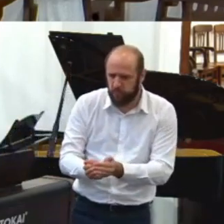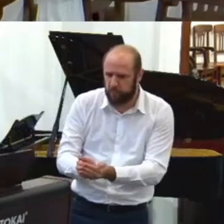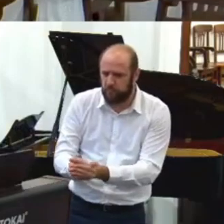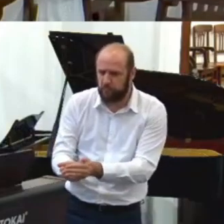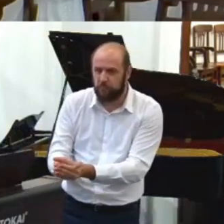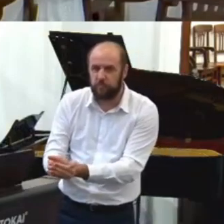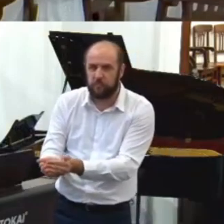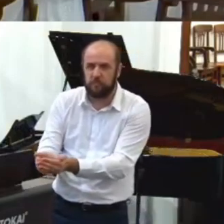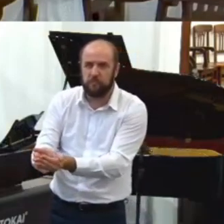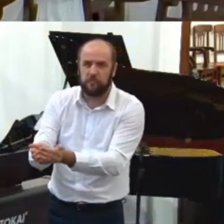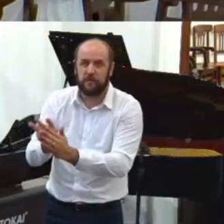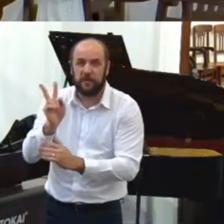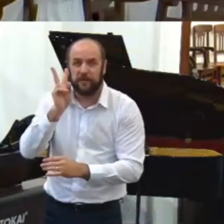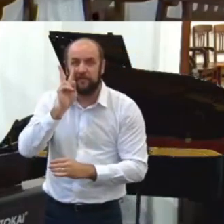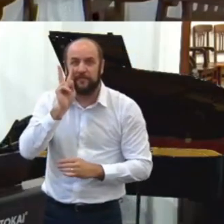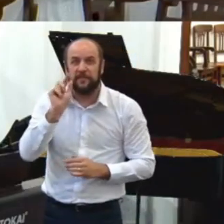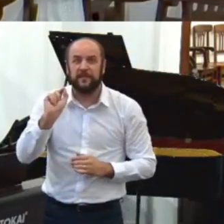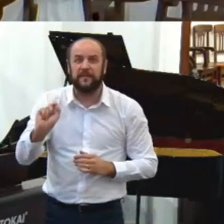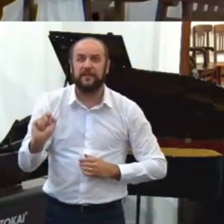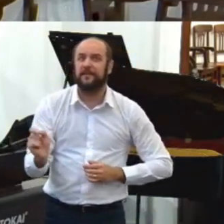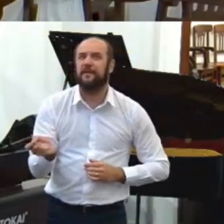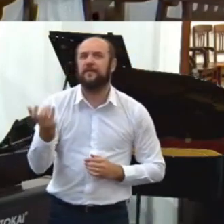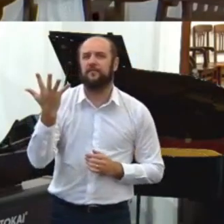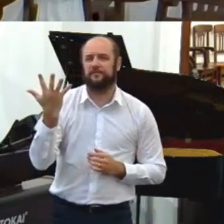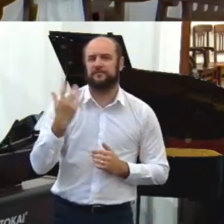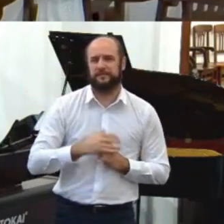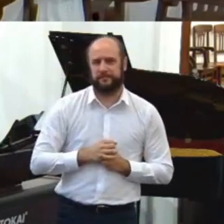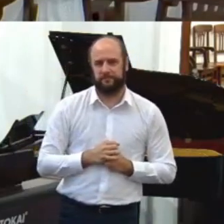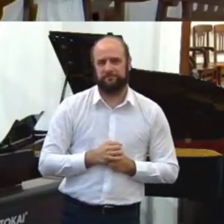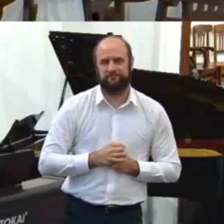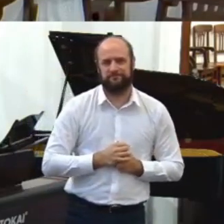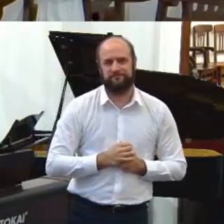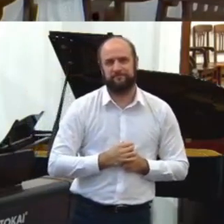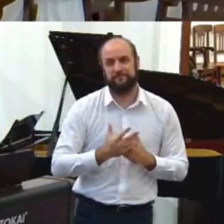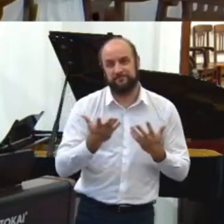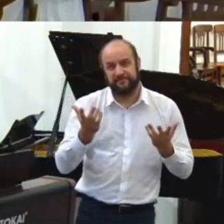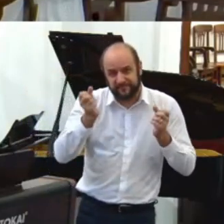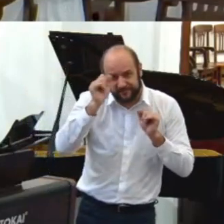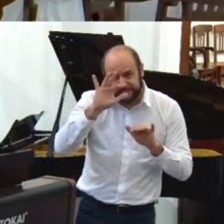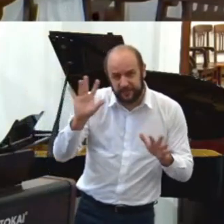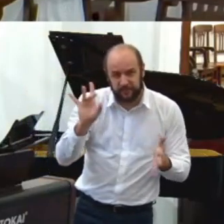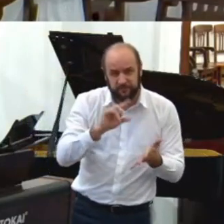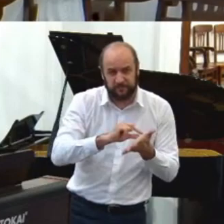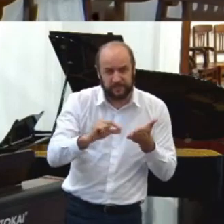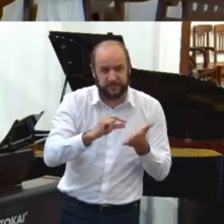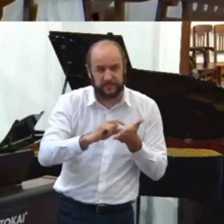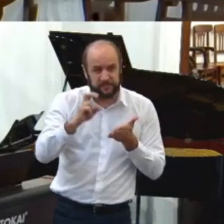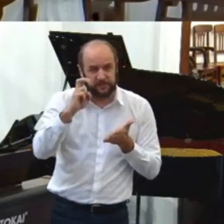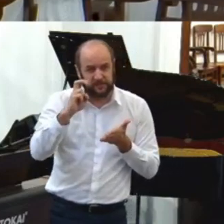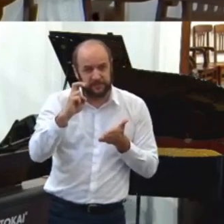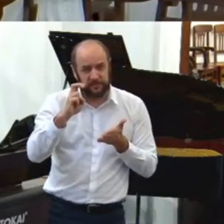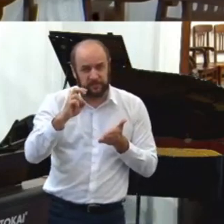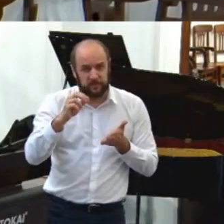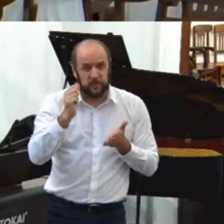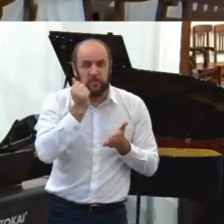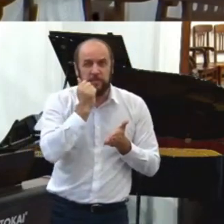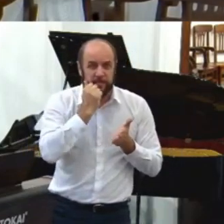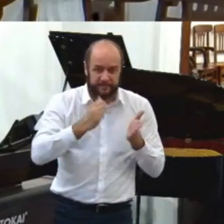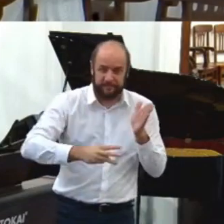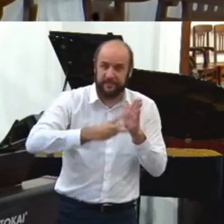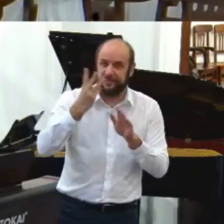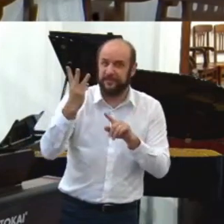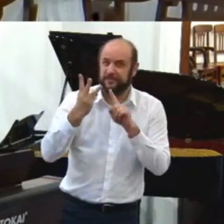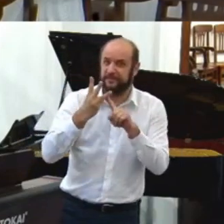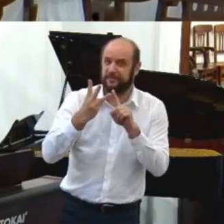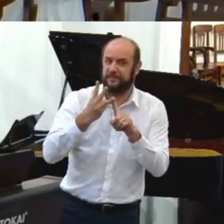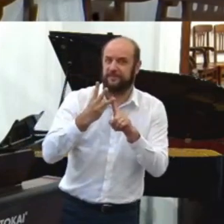para ver o que ia acontecer, como diz o texto. E claro, no versículo 5 aparece a terceira mãe de Moisés, que é a filha